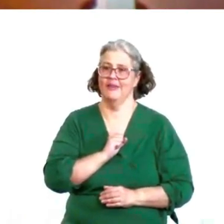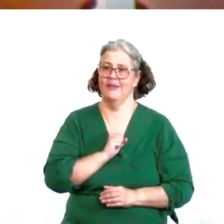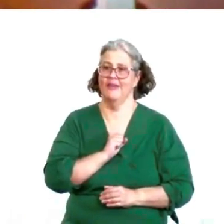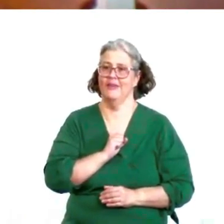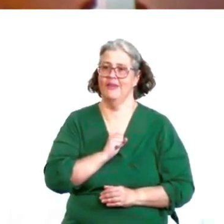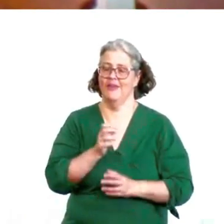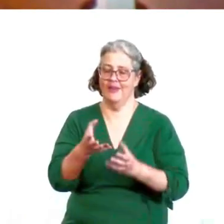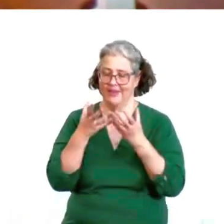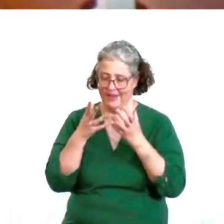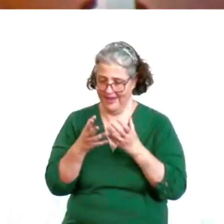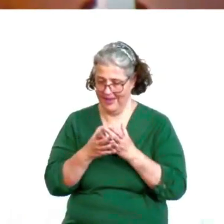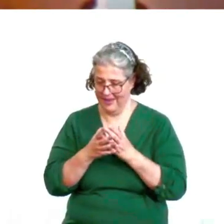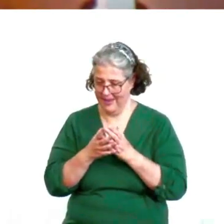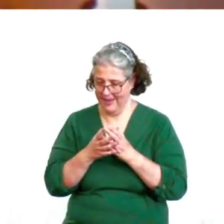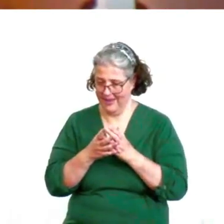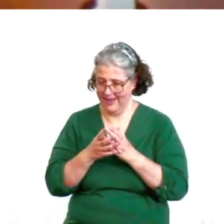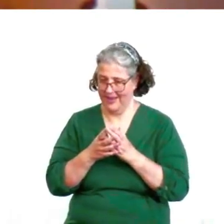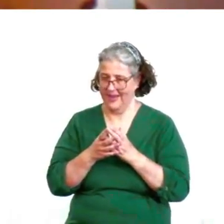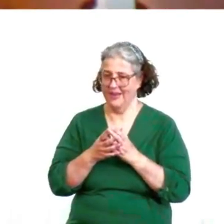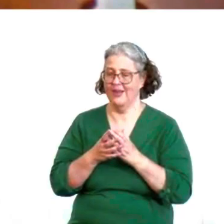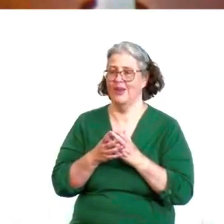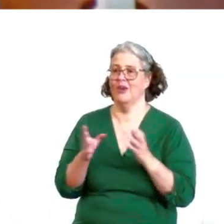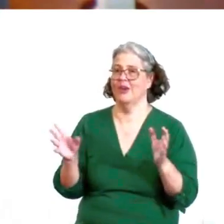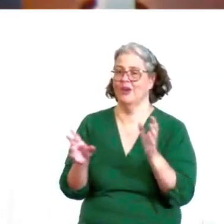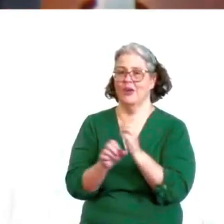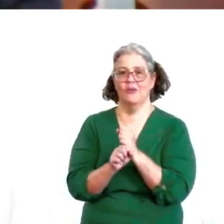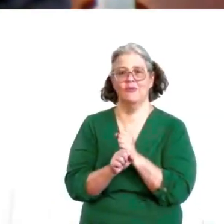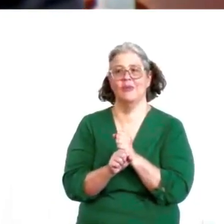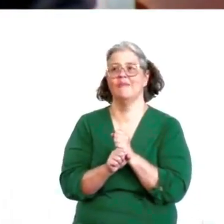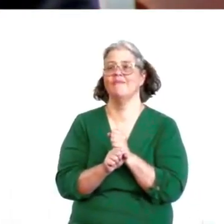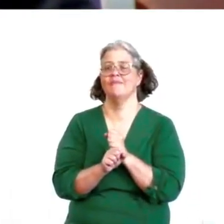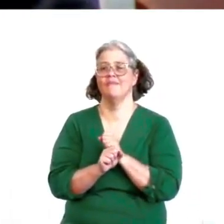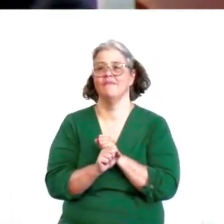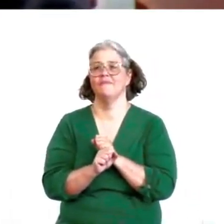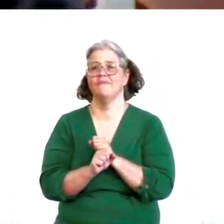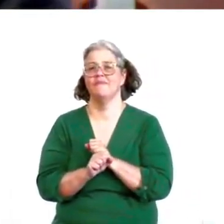eu quero concluir dizendo: